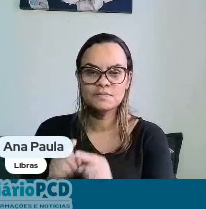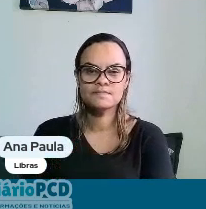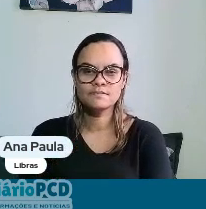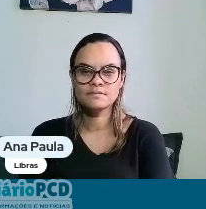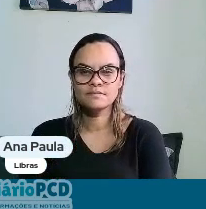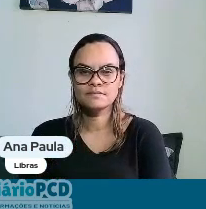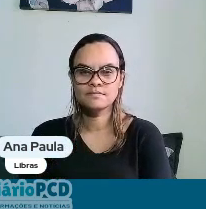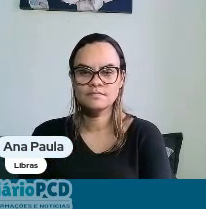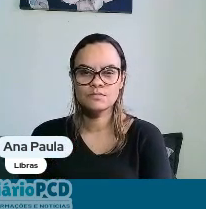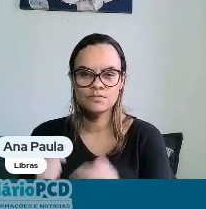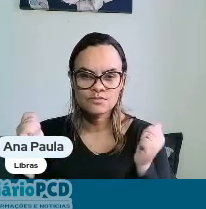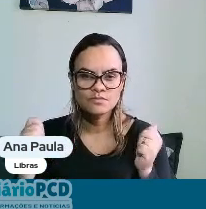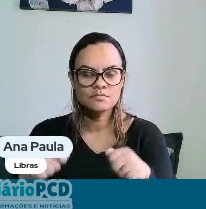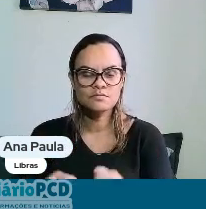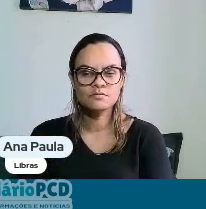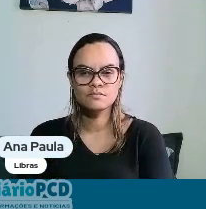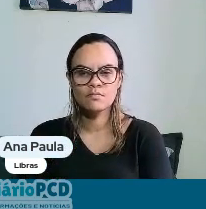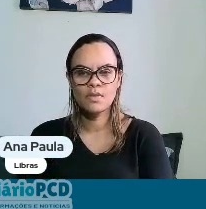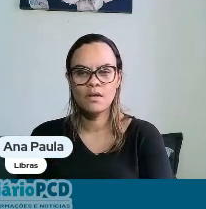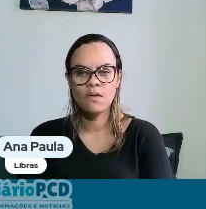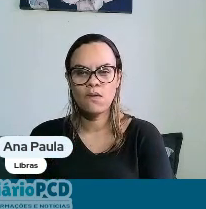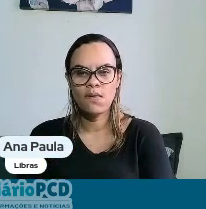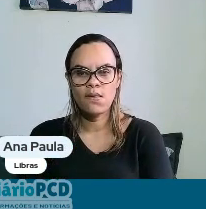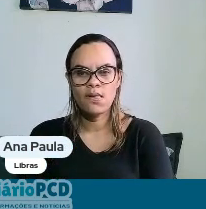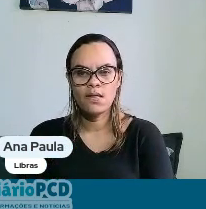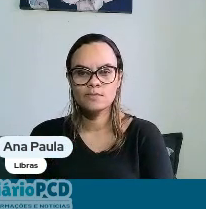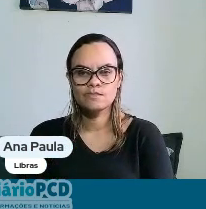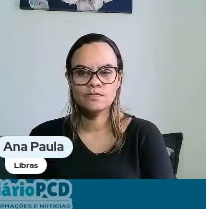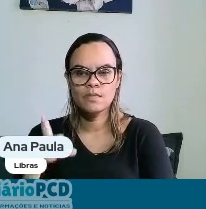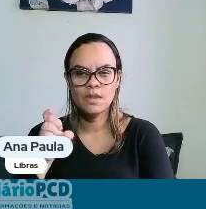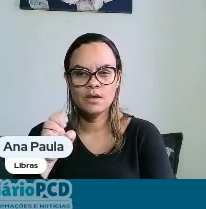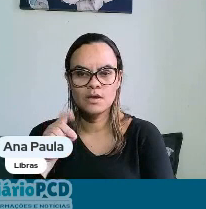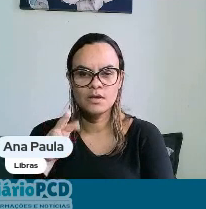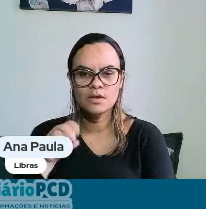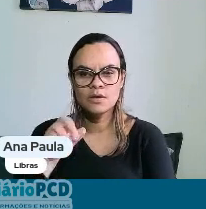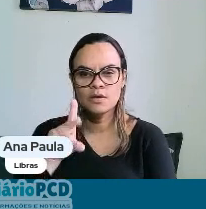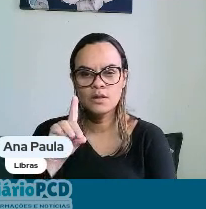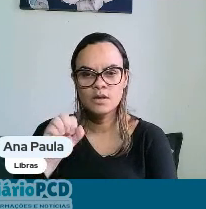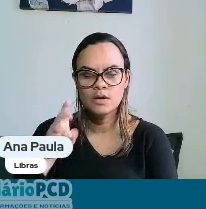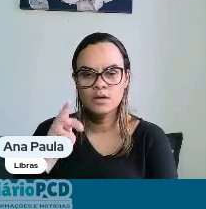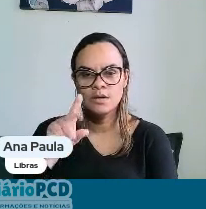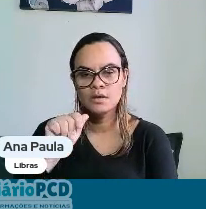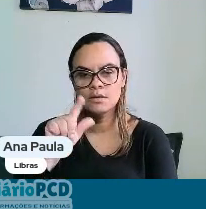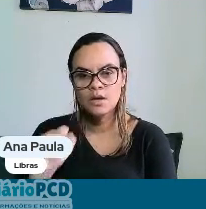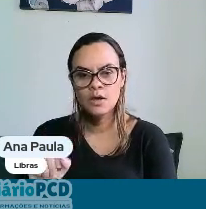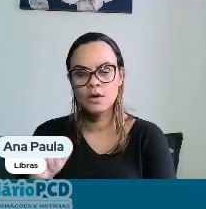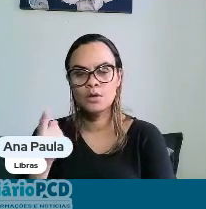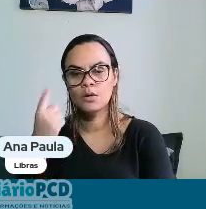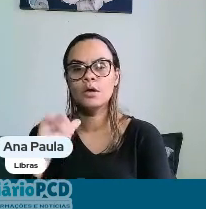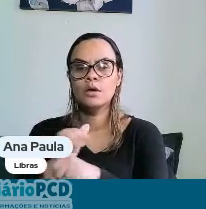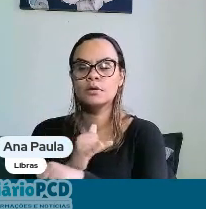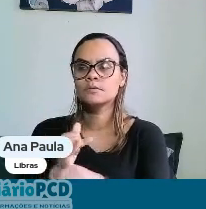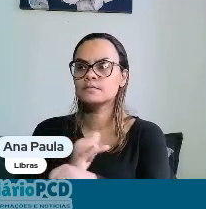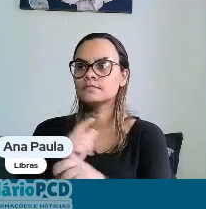isso seria possível, o senador Eduardo Braga, colocar um único dispositivo. Haverá